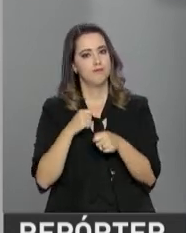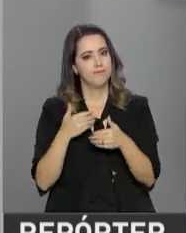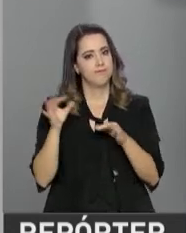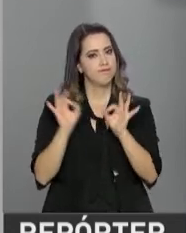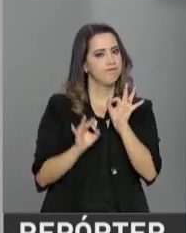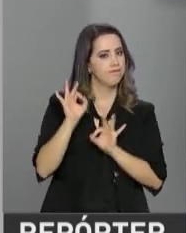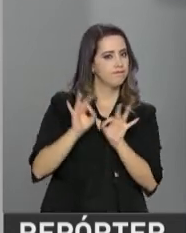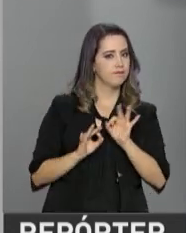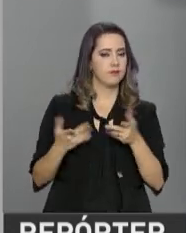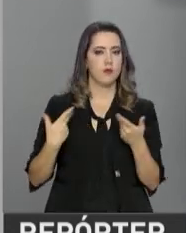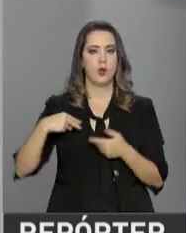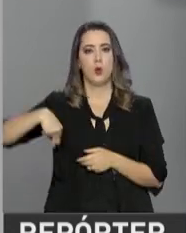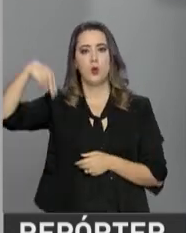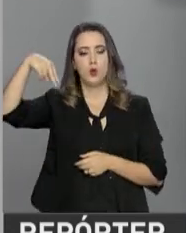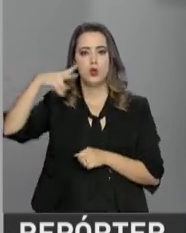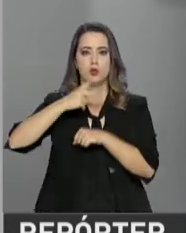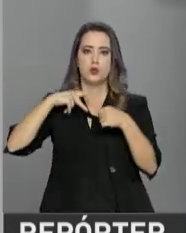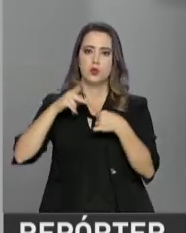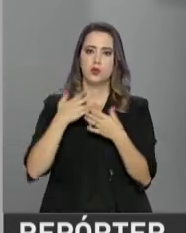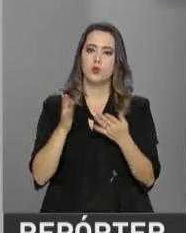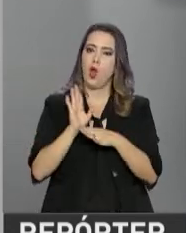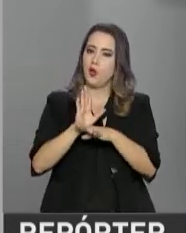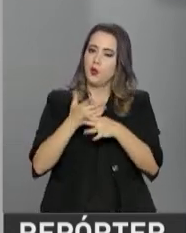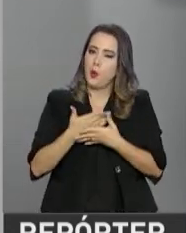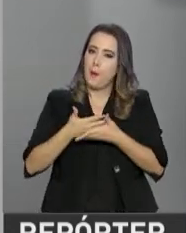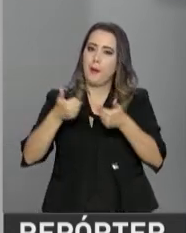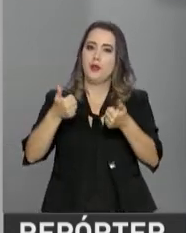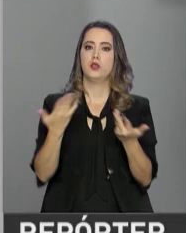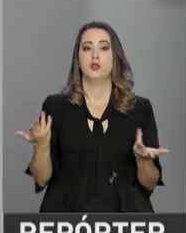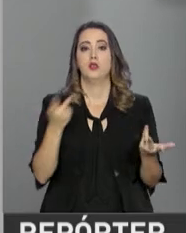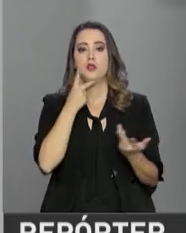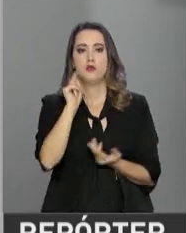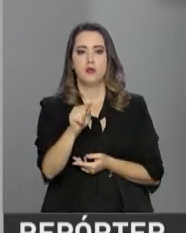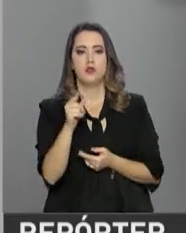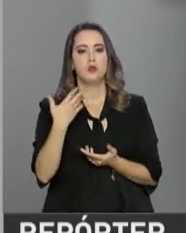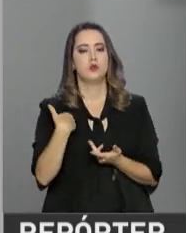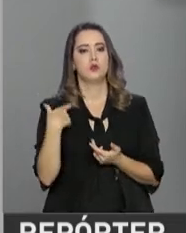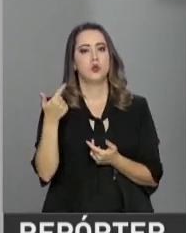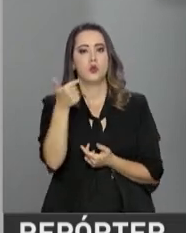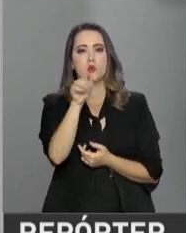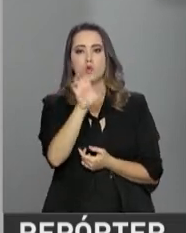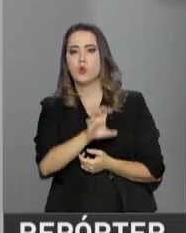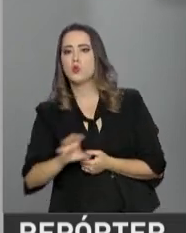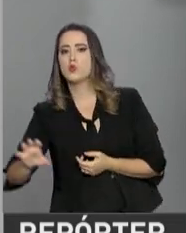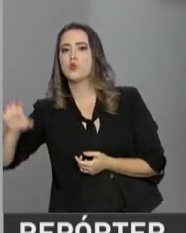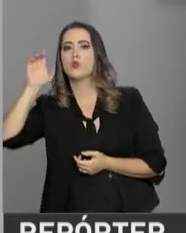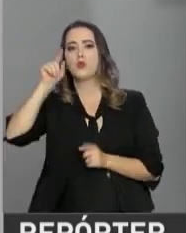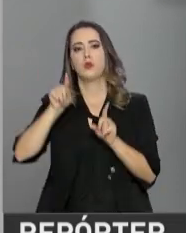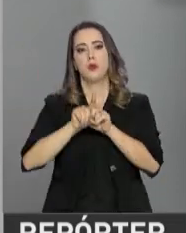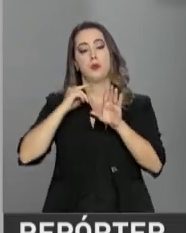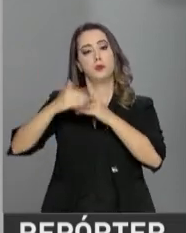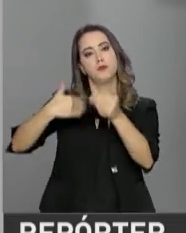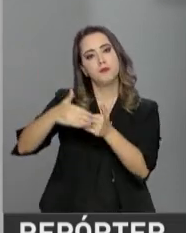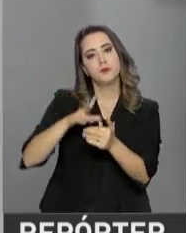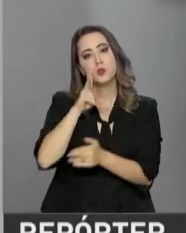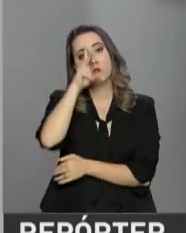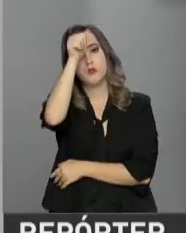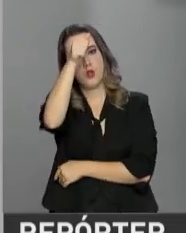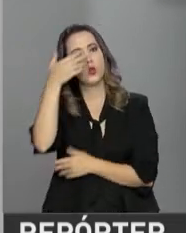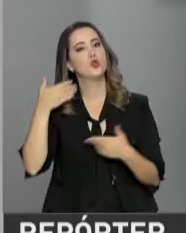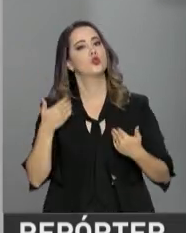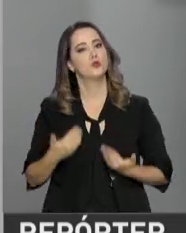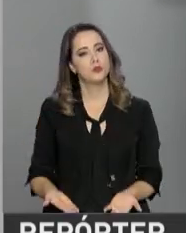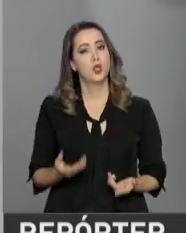organizada o norte do país foi beneficiado ele finalizou destacando que as outras regiões também avançaram fortemente e os